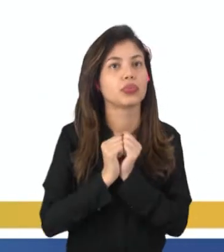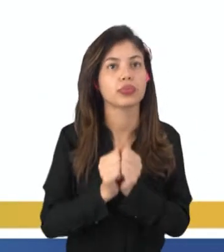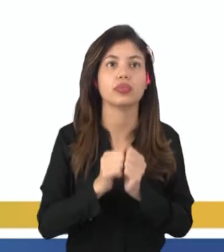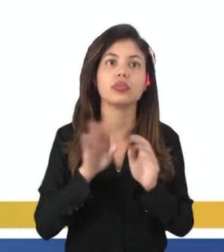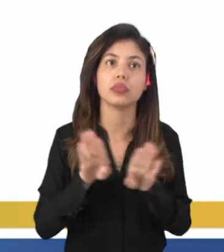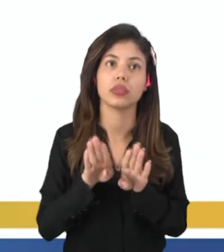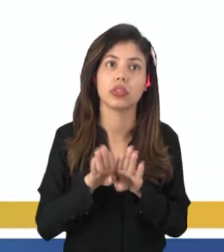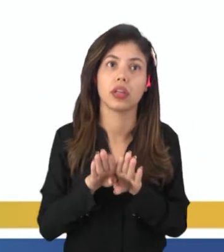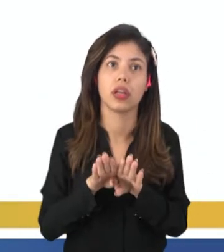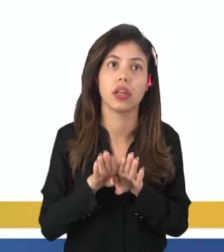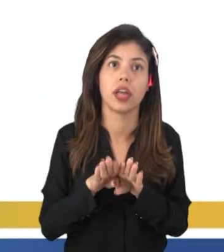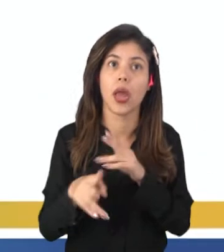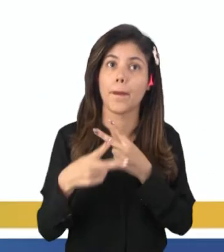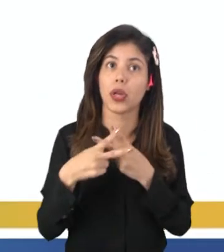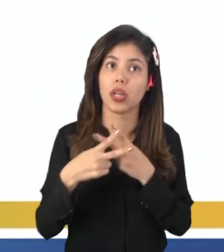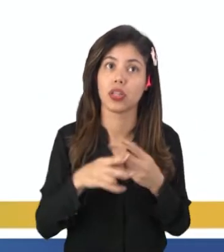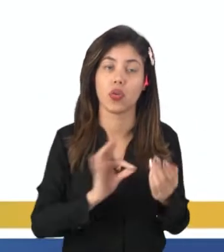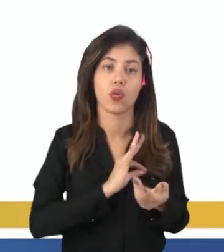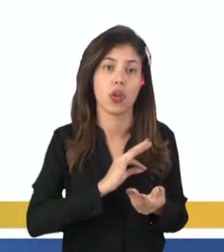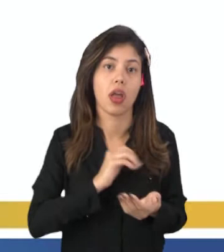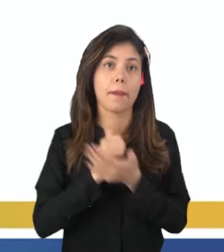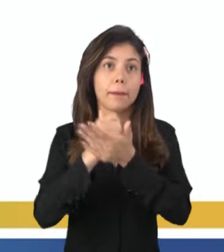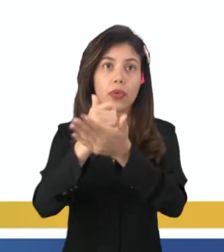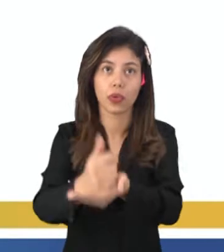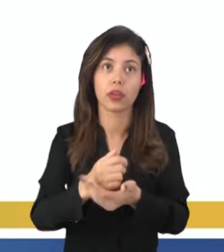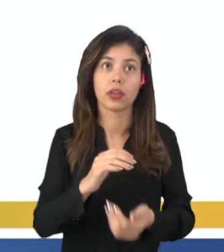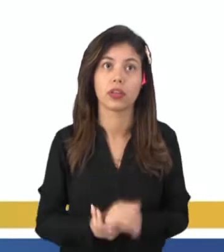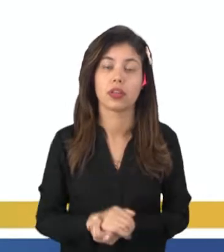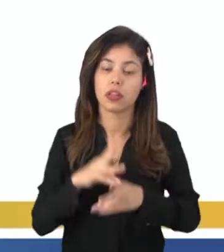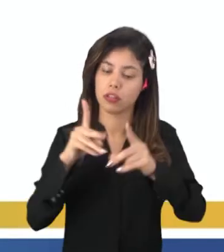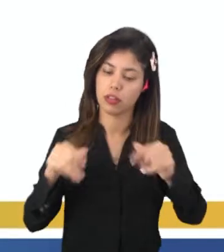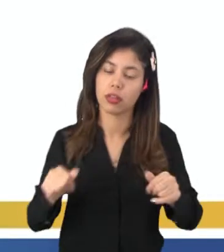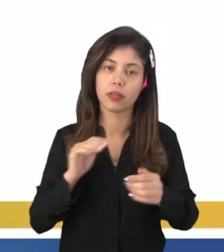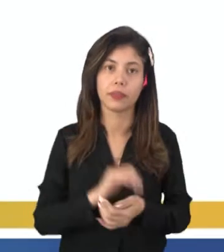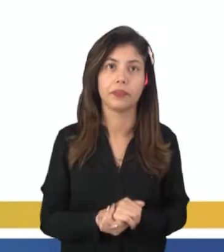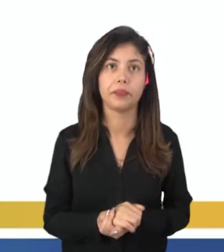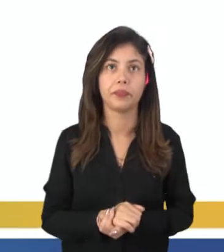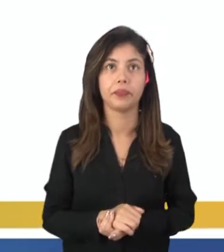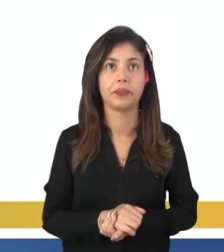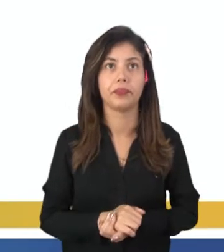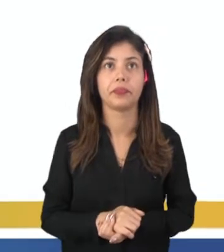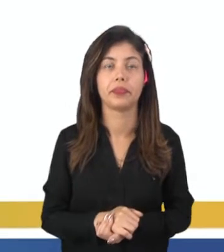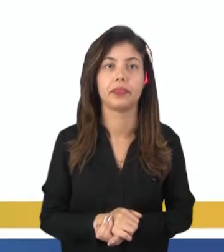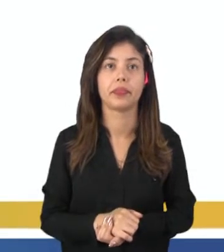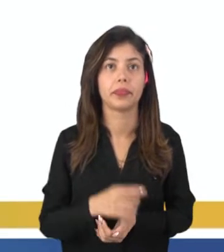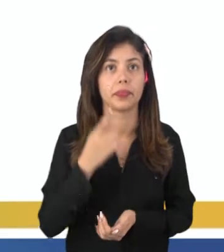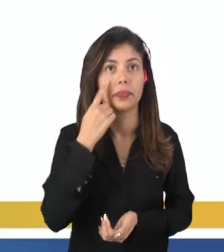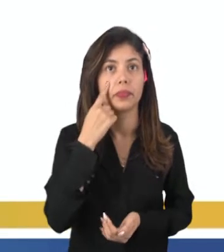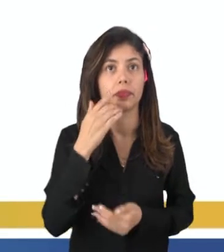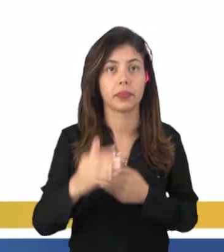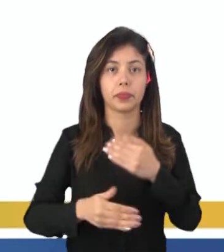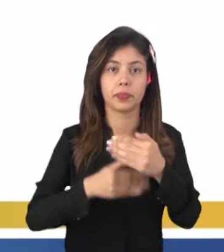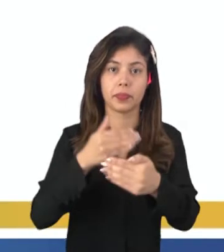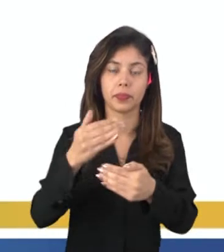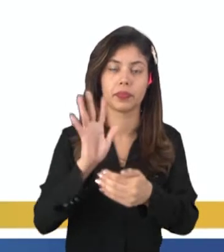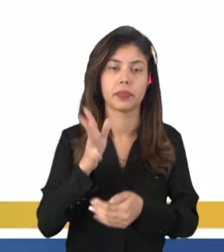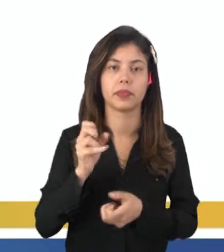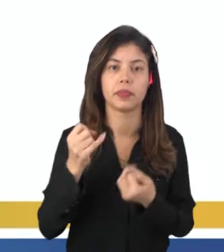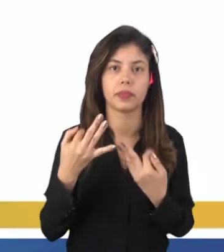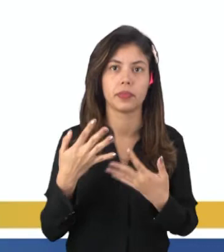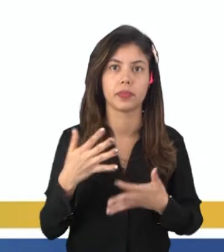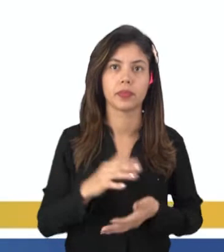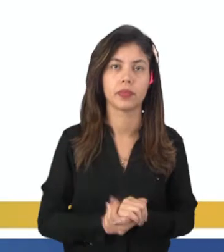estava em jogo era a proteção, né, o apoio militar e a doação de terras, certo? Então observe esse processo aí que a gente já citou,